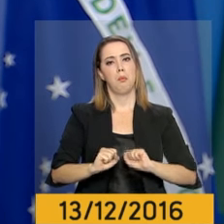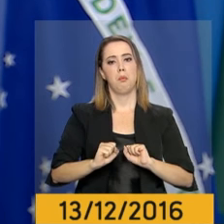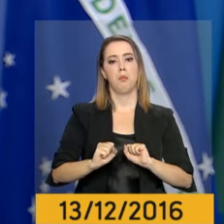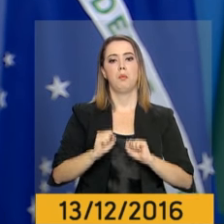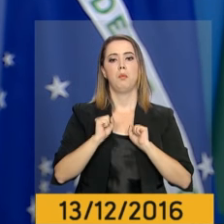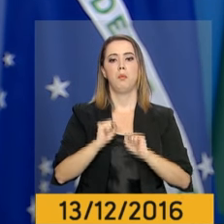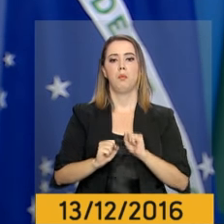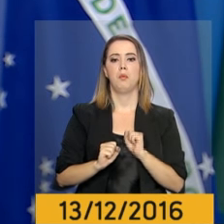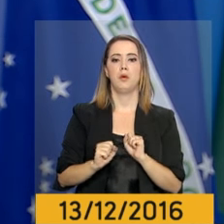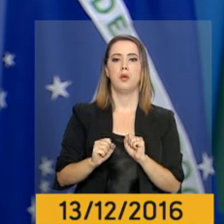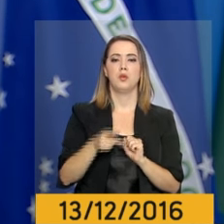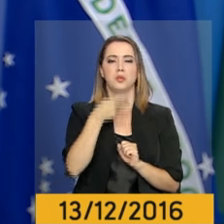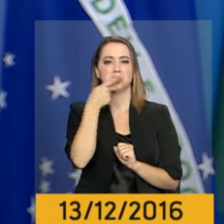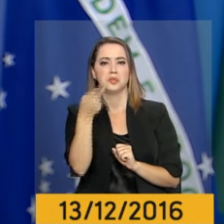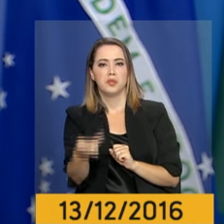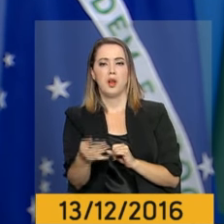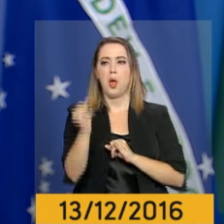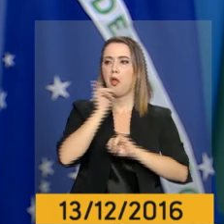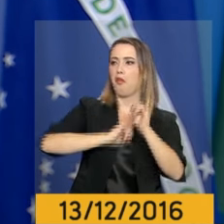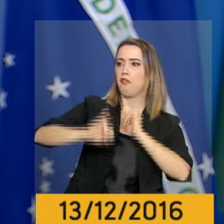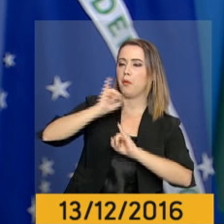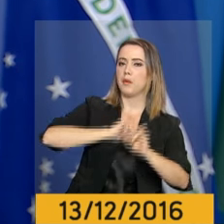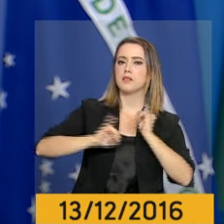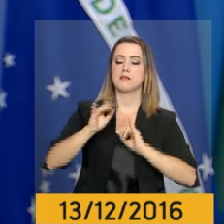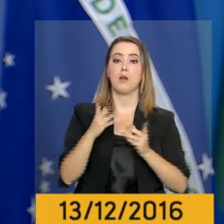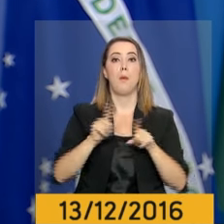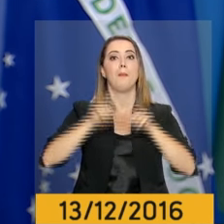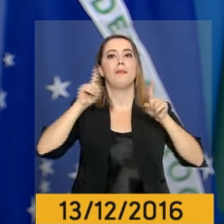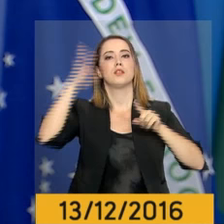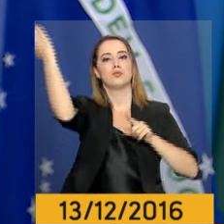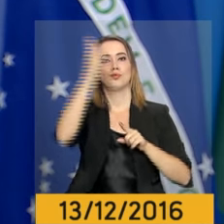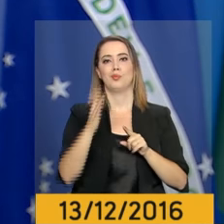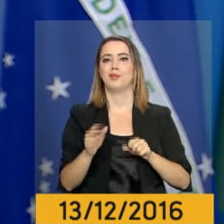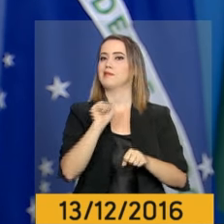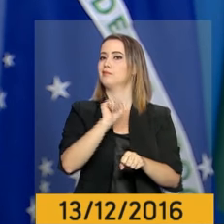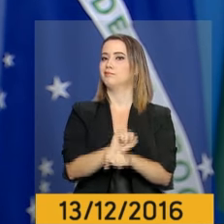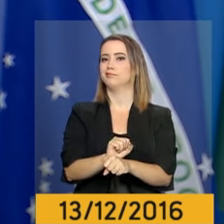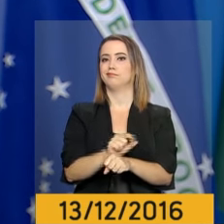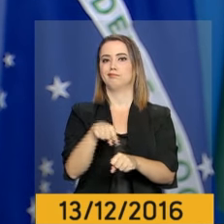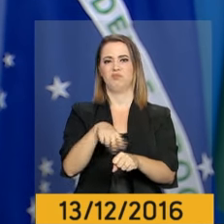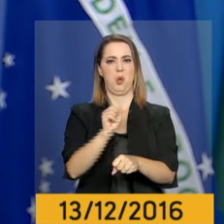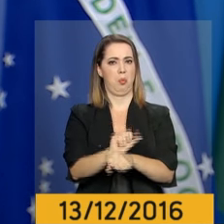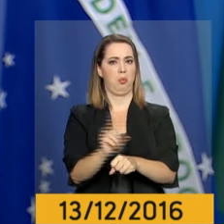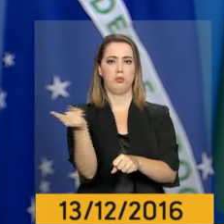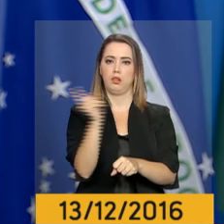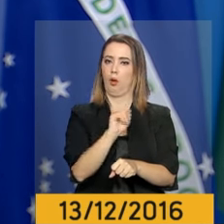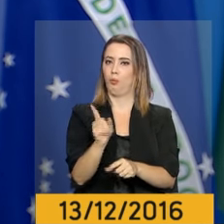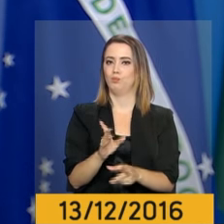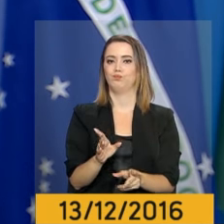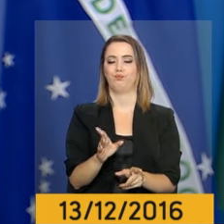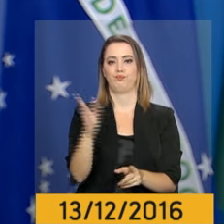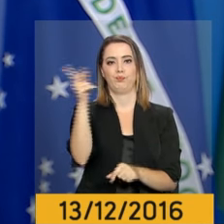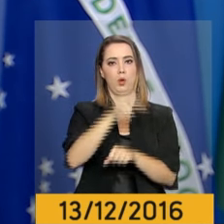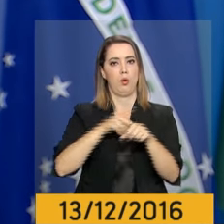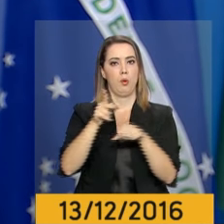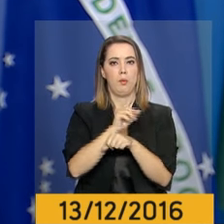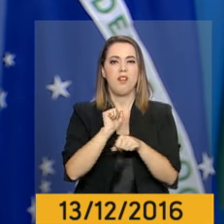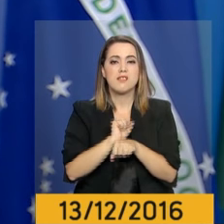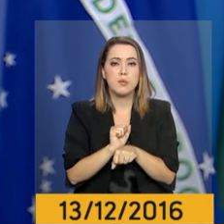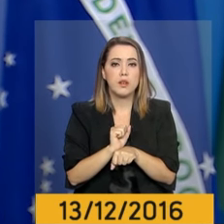pode vir a notícia que vier, etc. O país não ficará paralisado. Quando digo o país não ficará paralisado, é